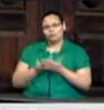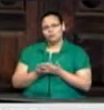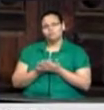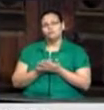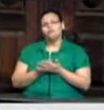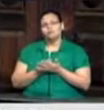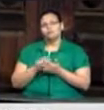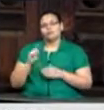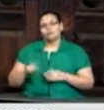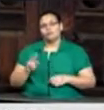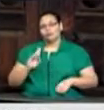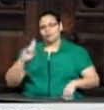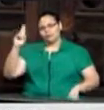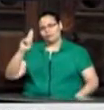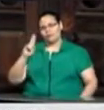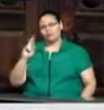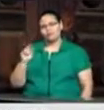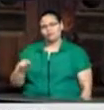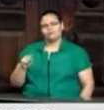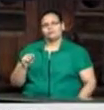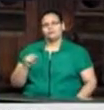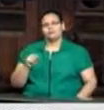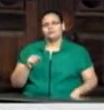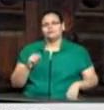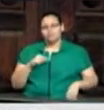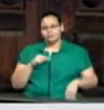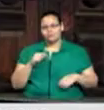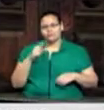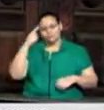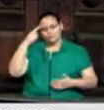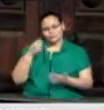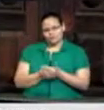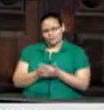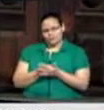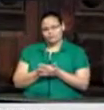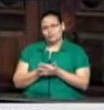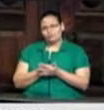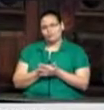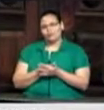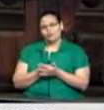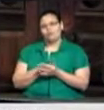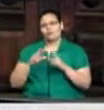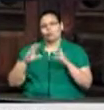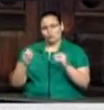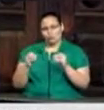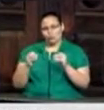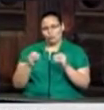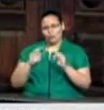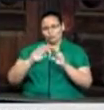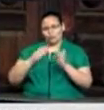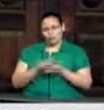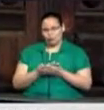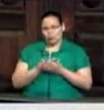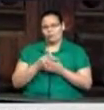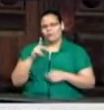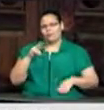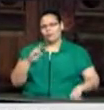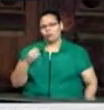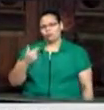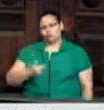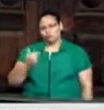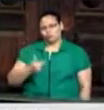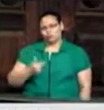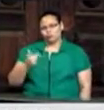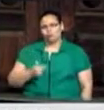do seu reitor, toma uma decisão discricionária de determinar em toda a escola Pedro II,